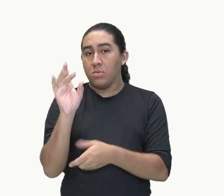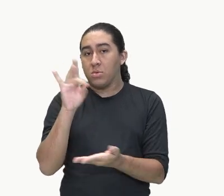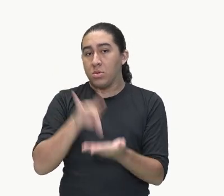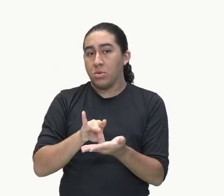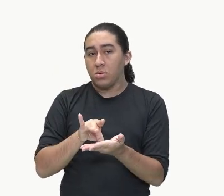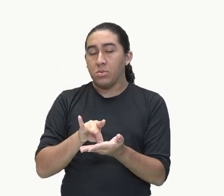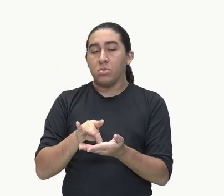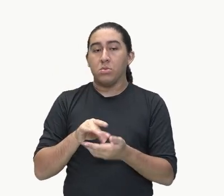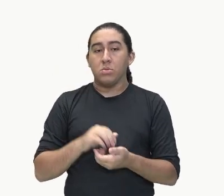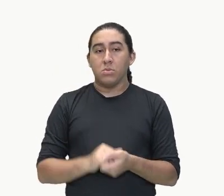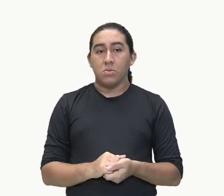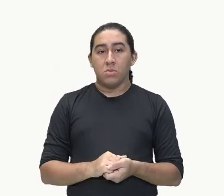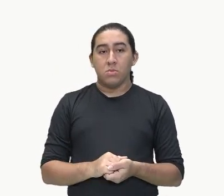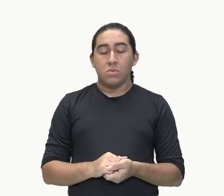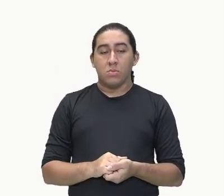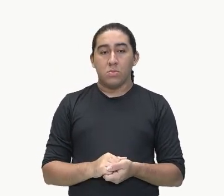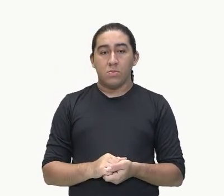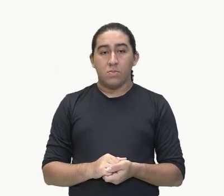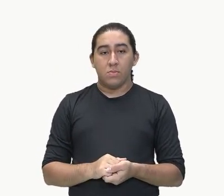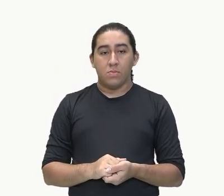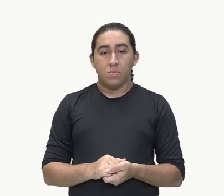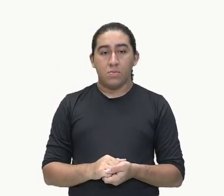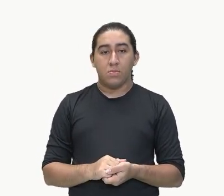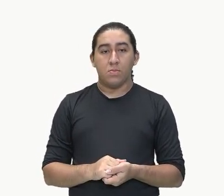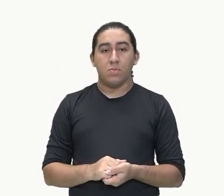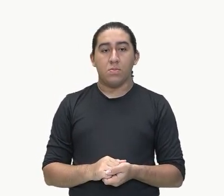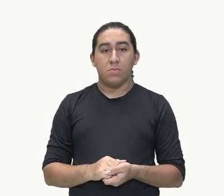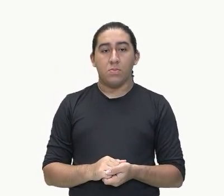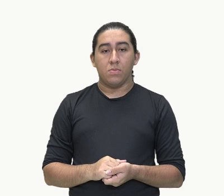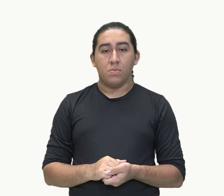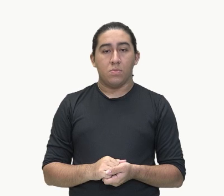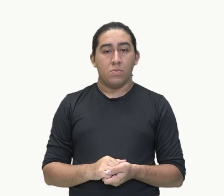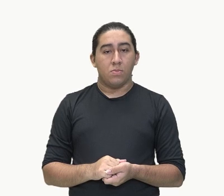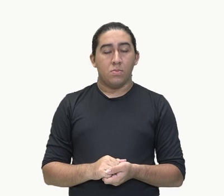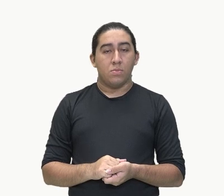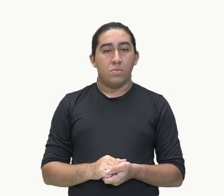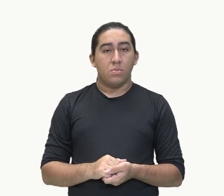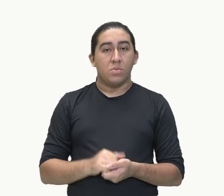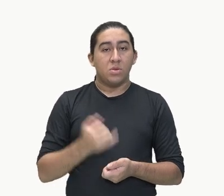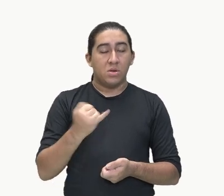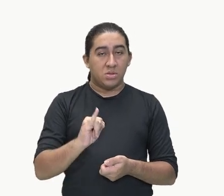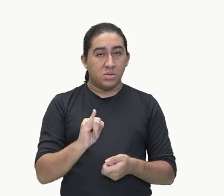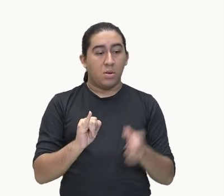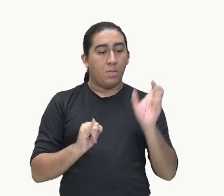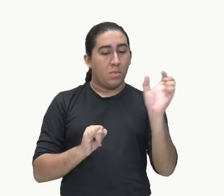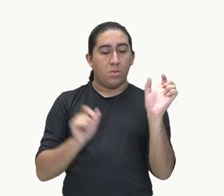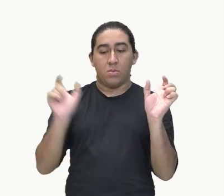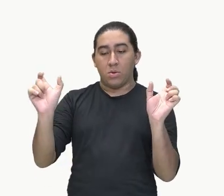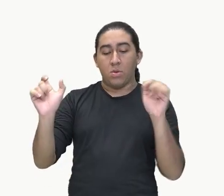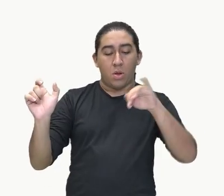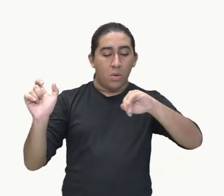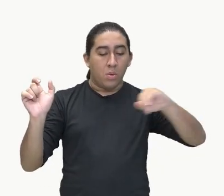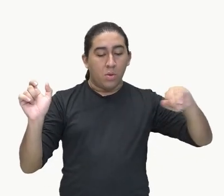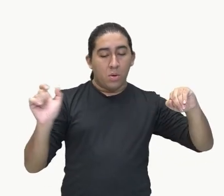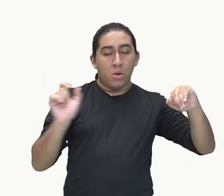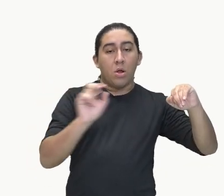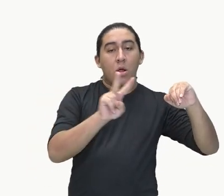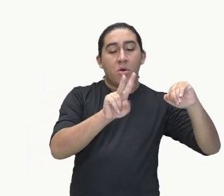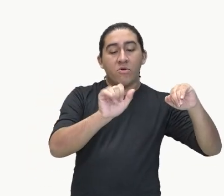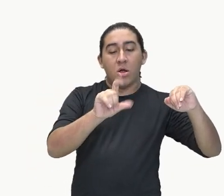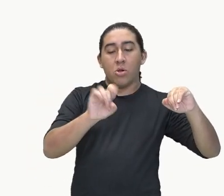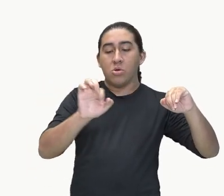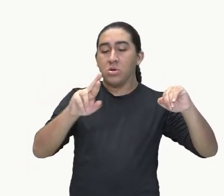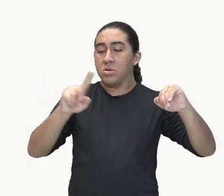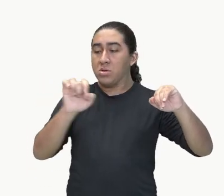valorizar, Se eu tirasse o desse, fica valorizar. Ela iria continuar existindo e com sentido só com